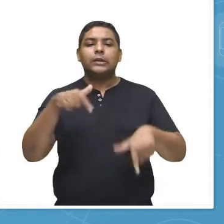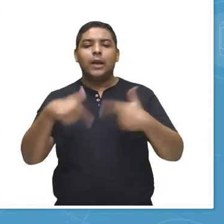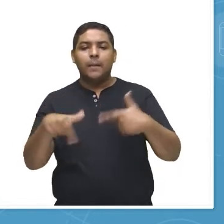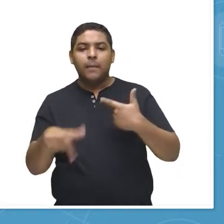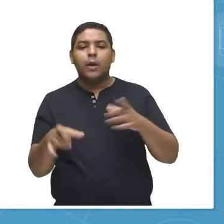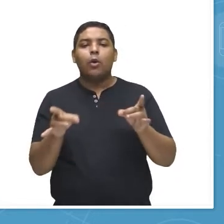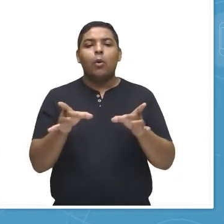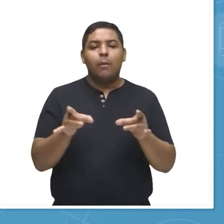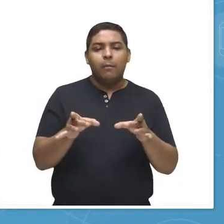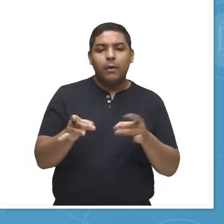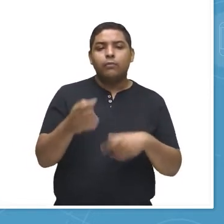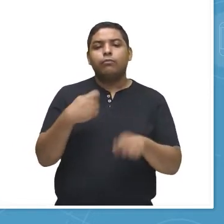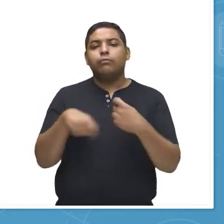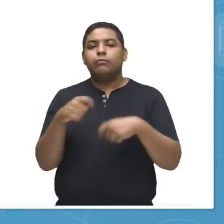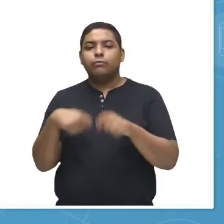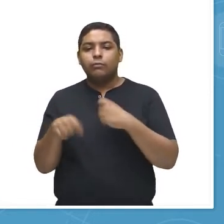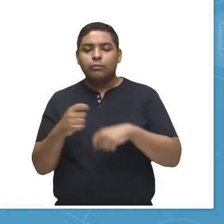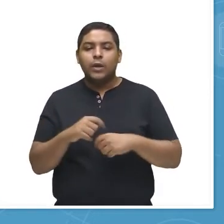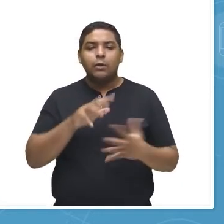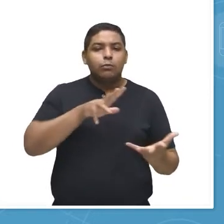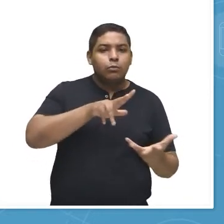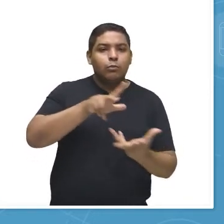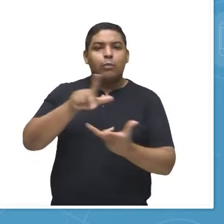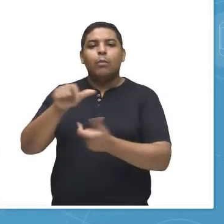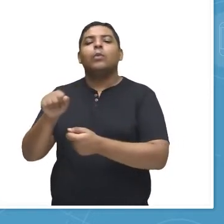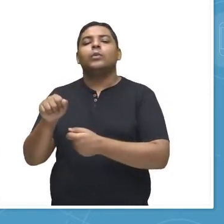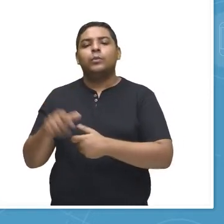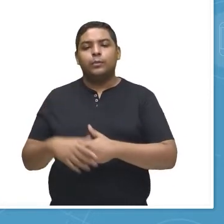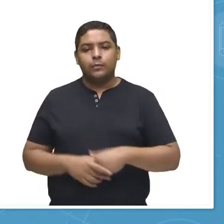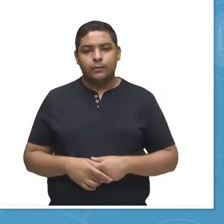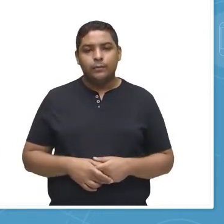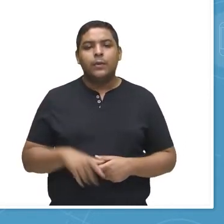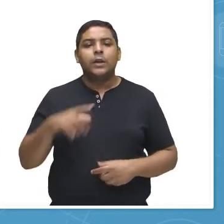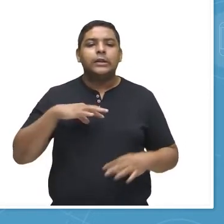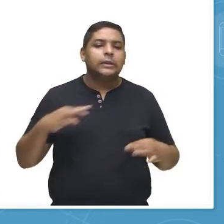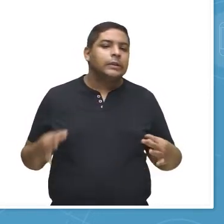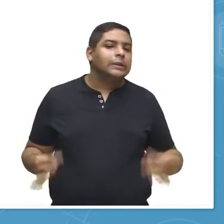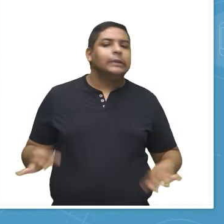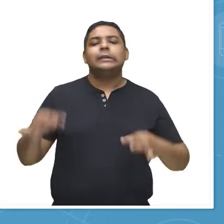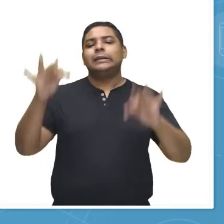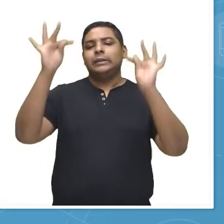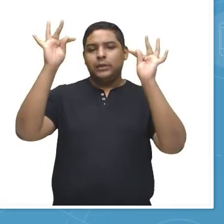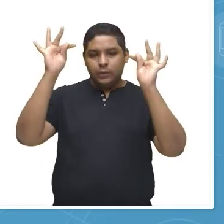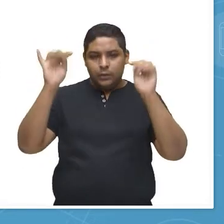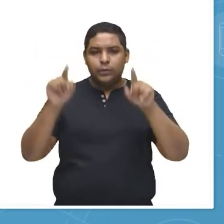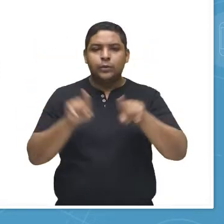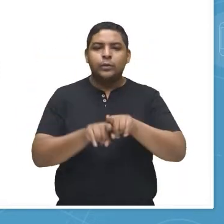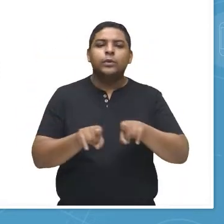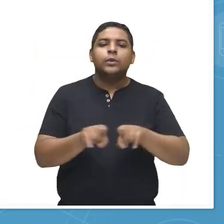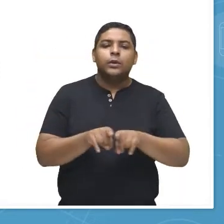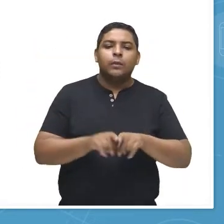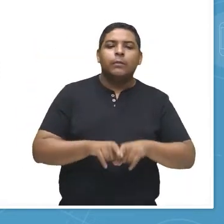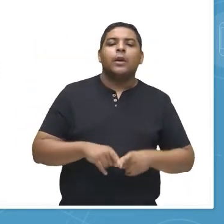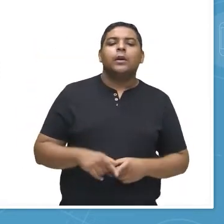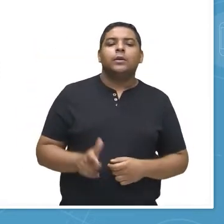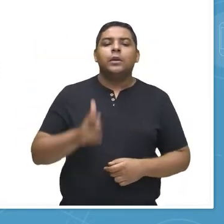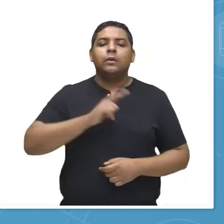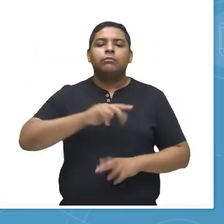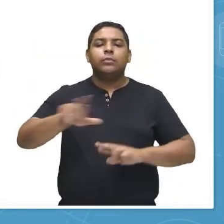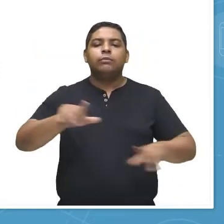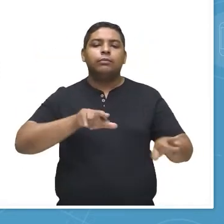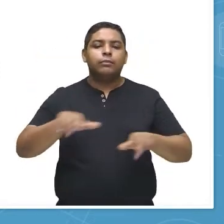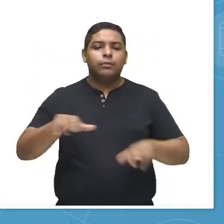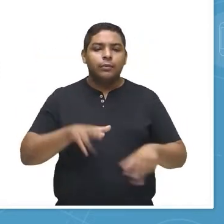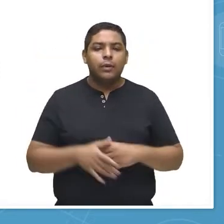financeiro internacional. São centros divisores de tecnologia de vanguarda, diferentes áreas, e